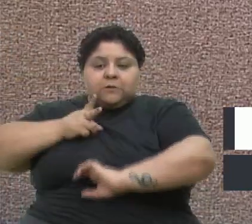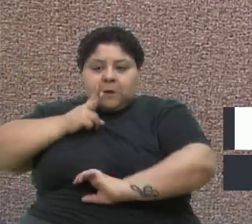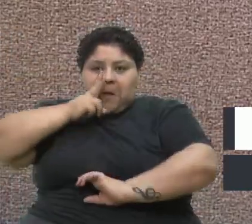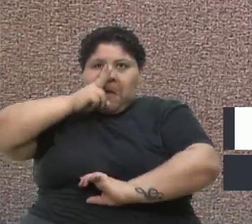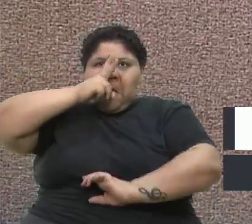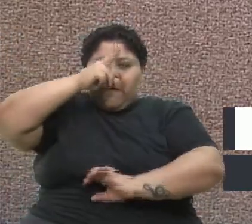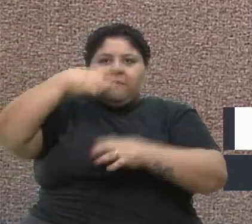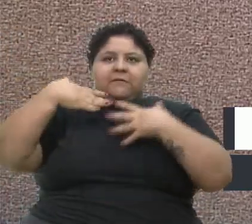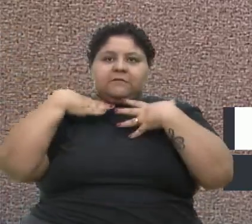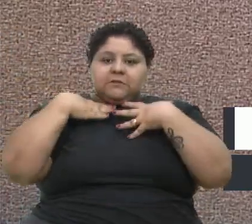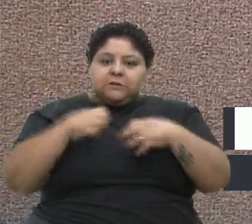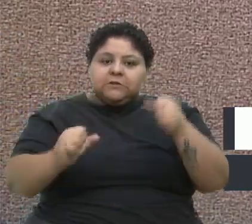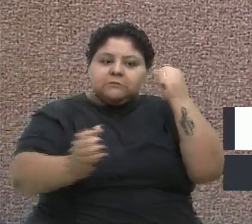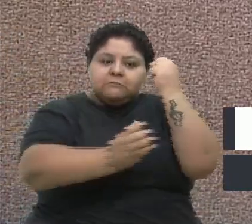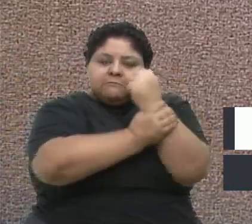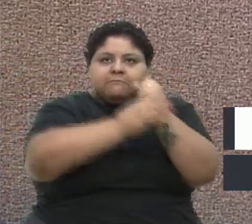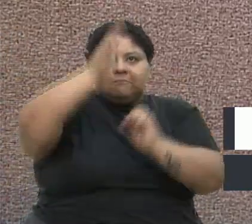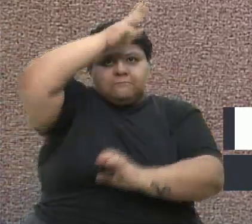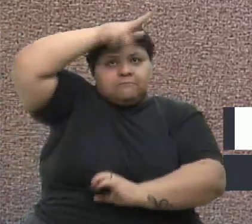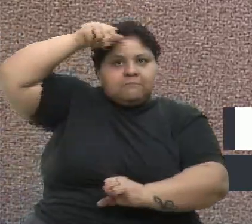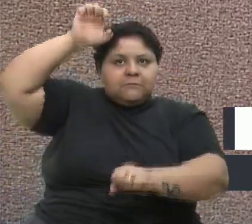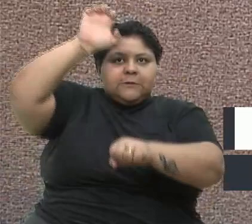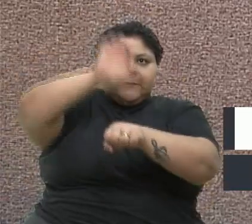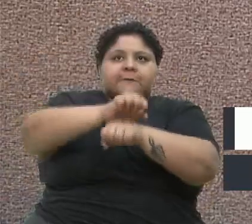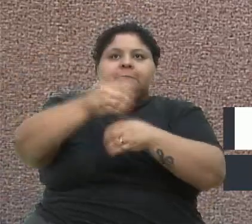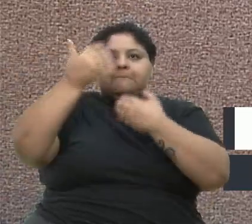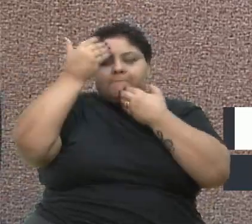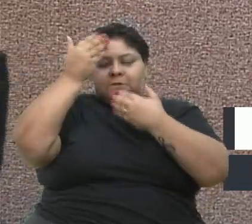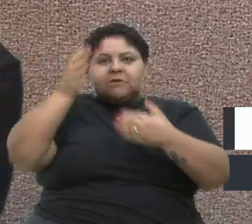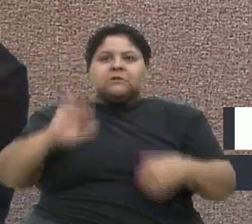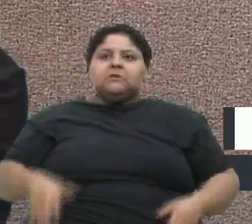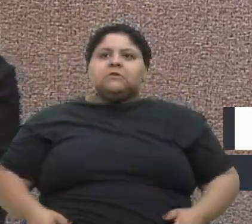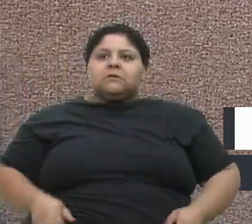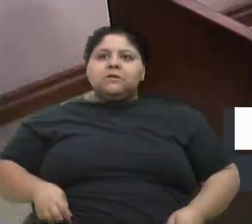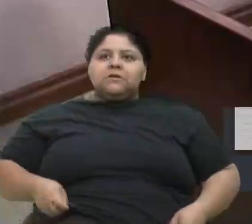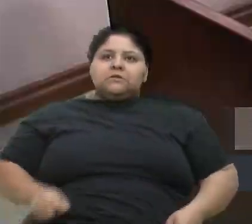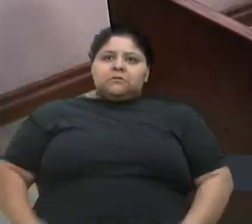secretarias de segurança dos municípios e dos estados. Obrigado, presidente. Obrigado.